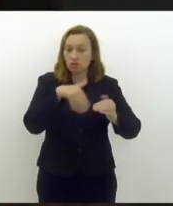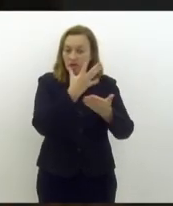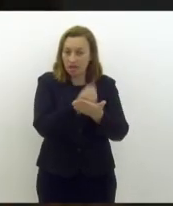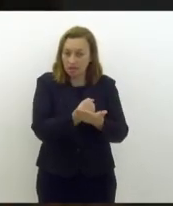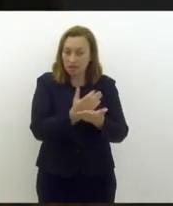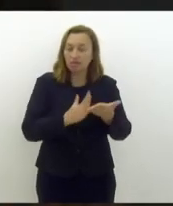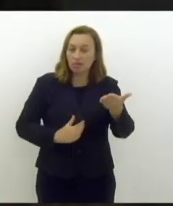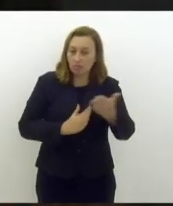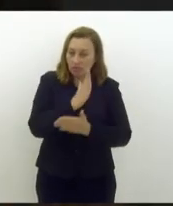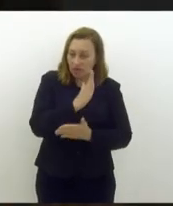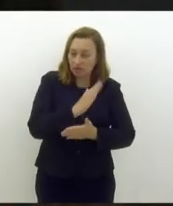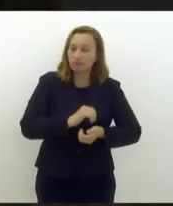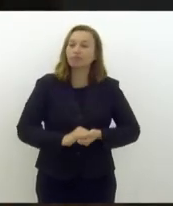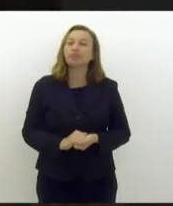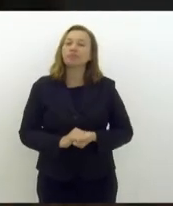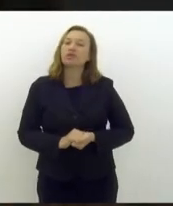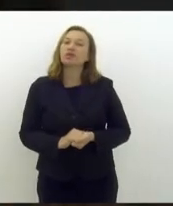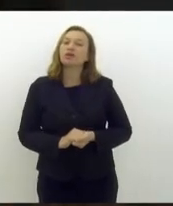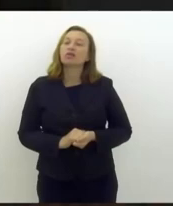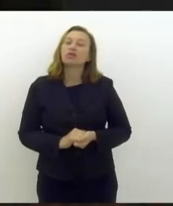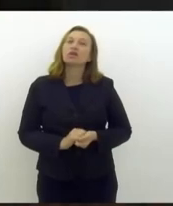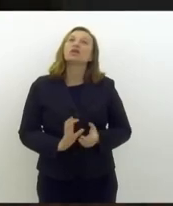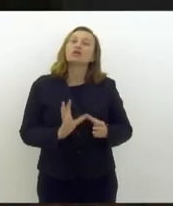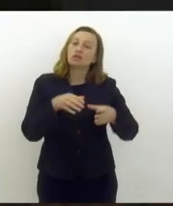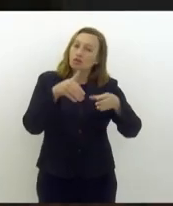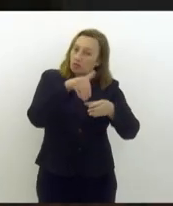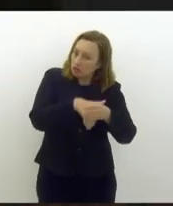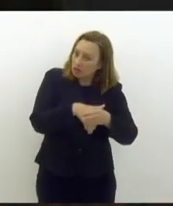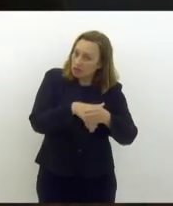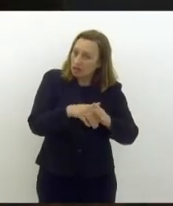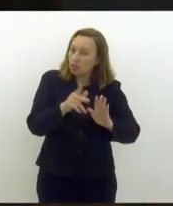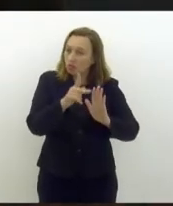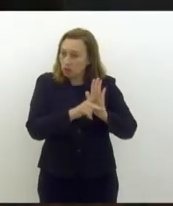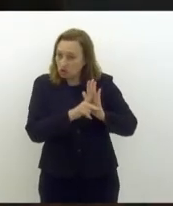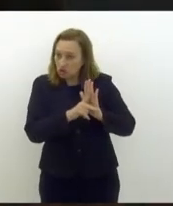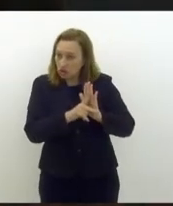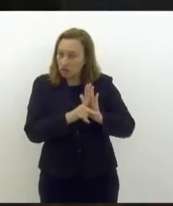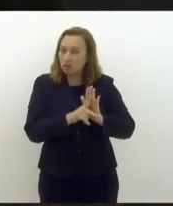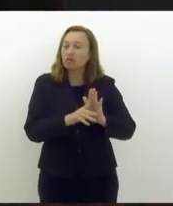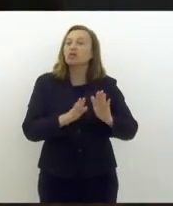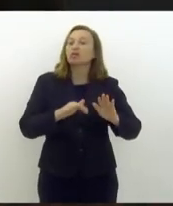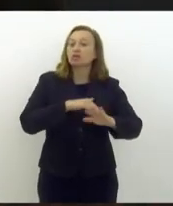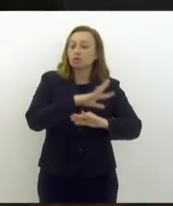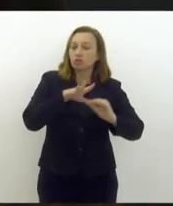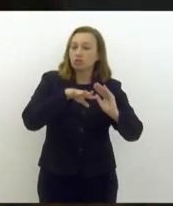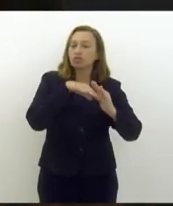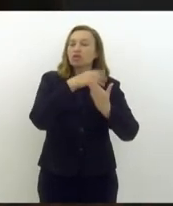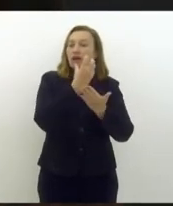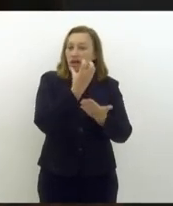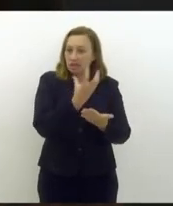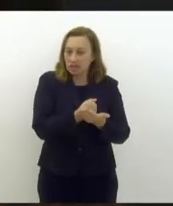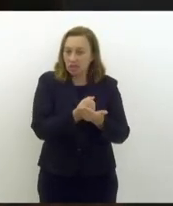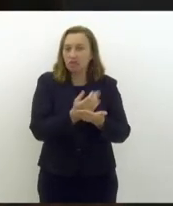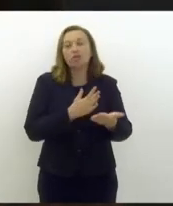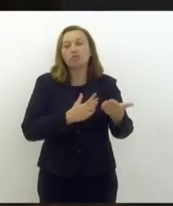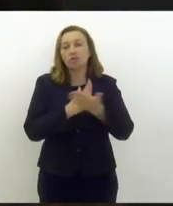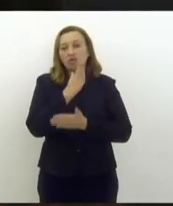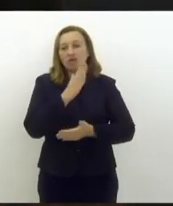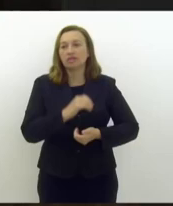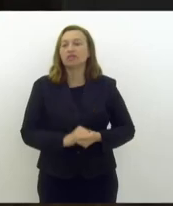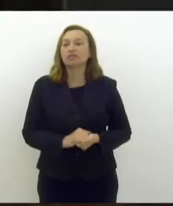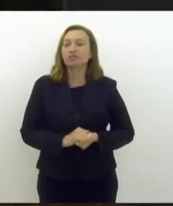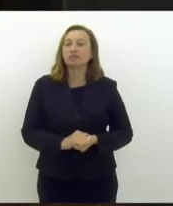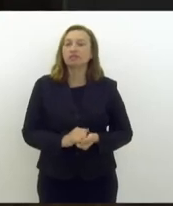que a própria irmãs Como estão aprovado em votação projeto assim emendados senhores que a própria Manias Como estão aprovado